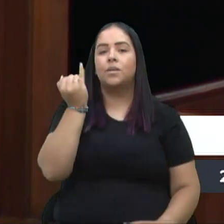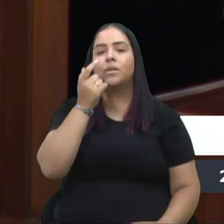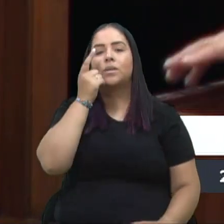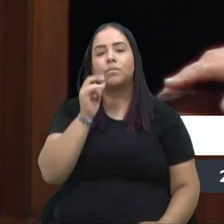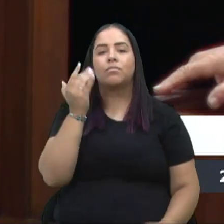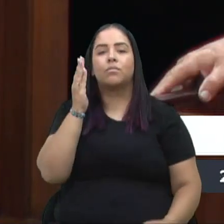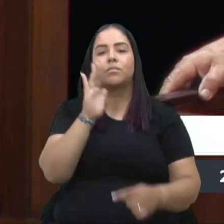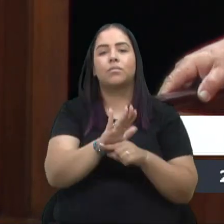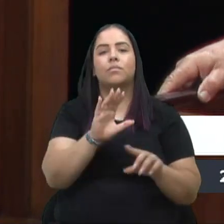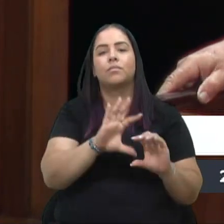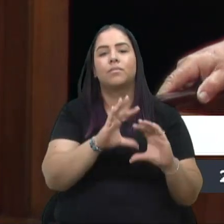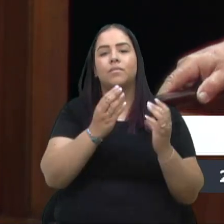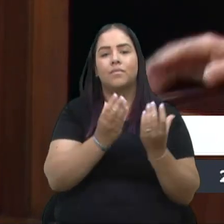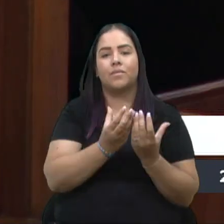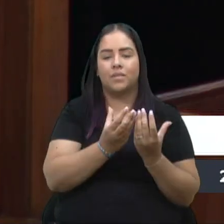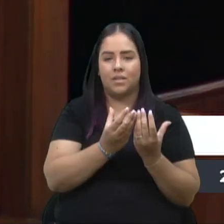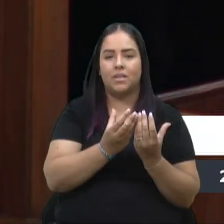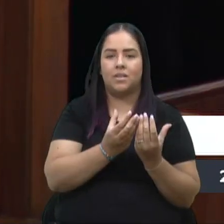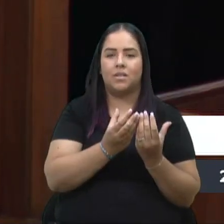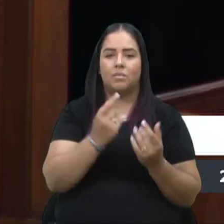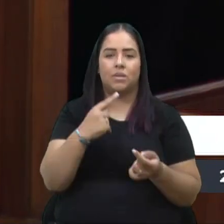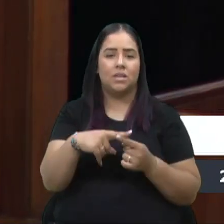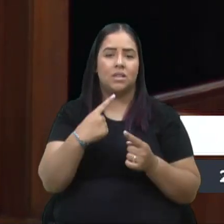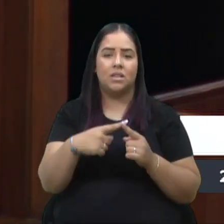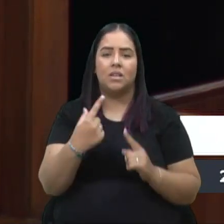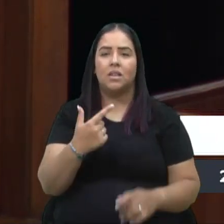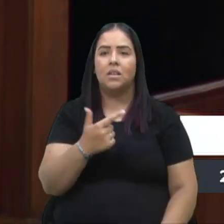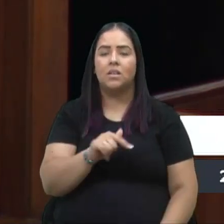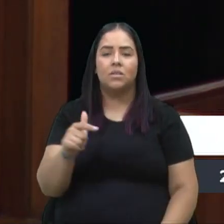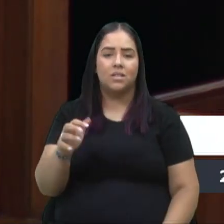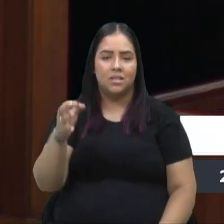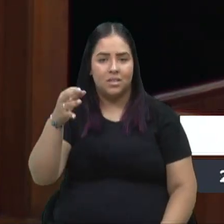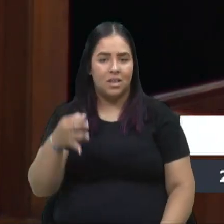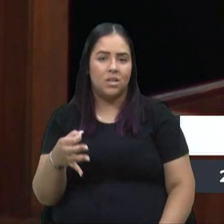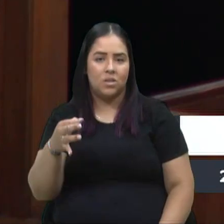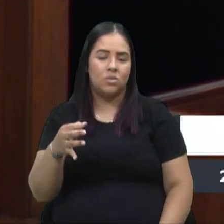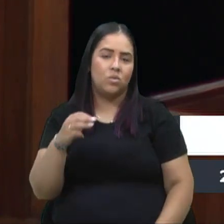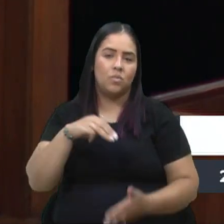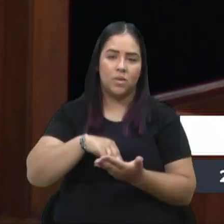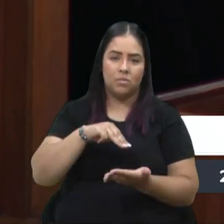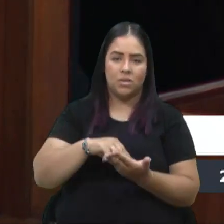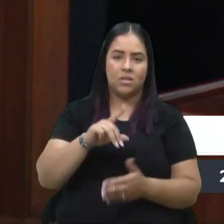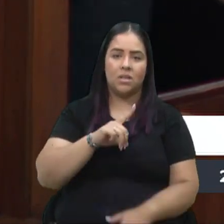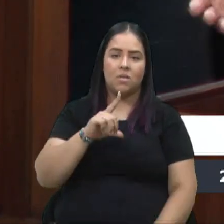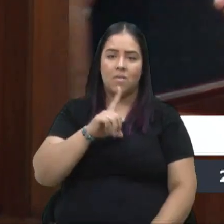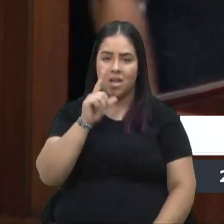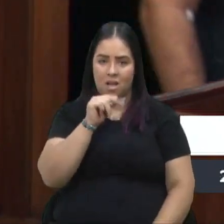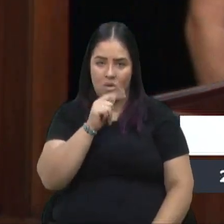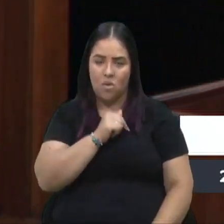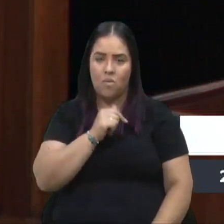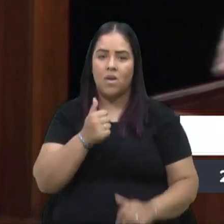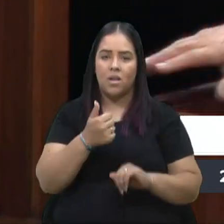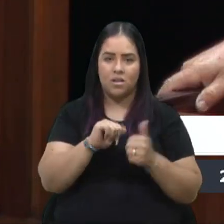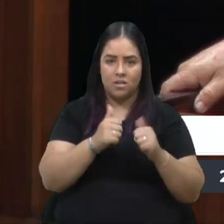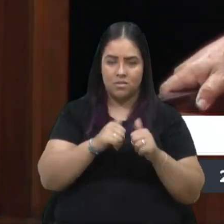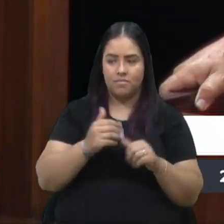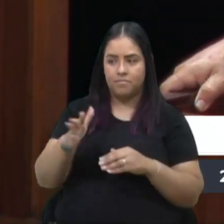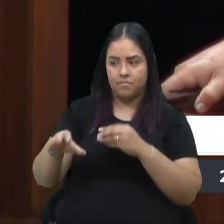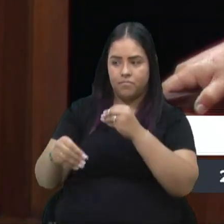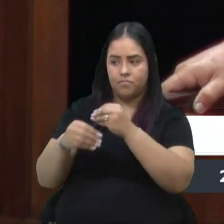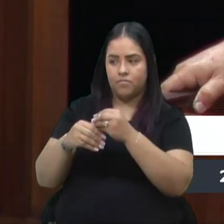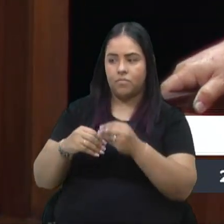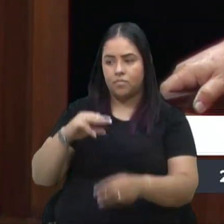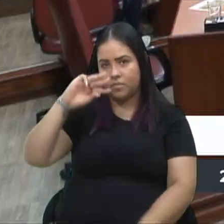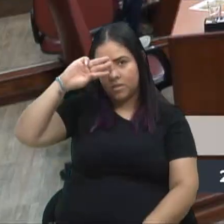comida lá na ponta vereadora que não tem a dignidade de no mínimo ter uma água de qualidade a sua parte Vereador